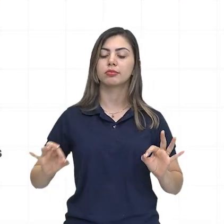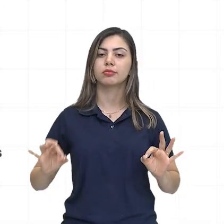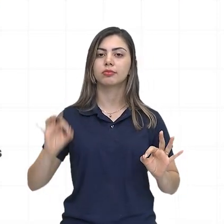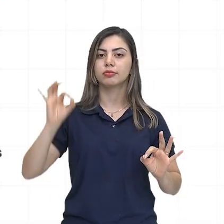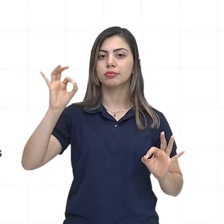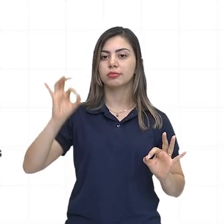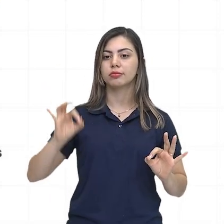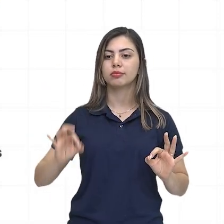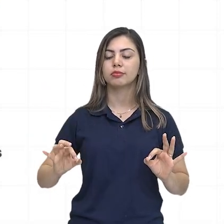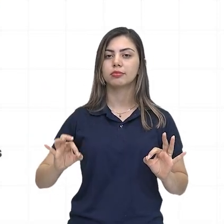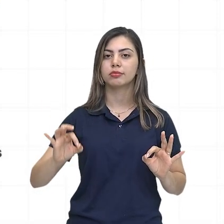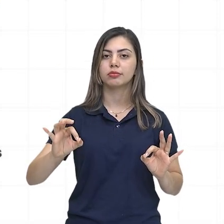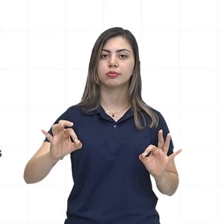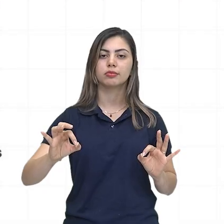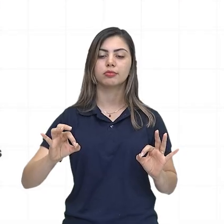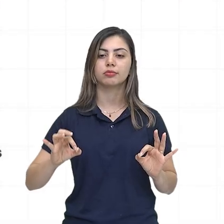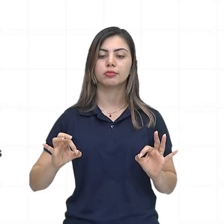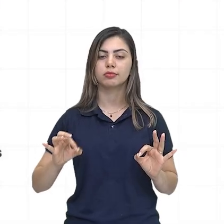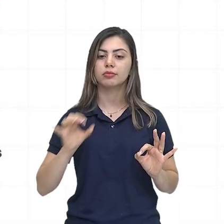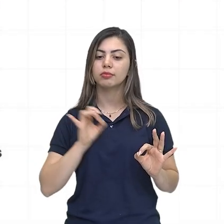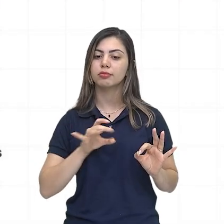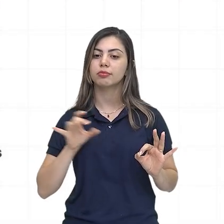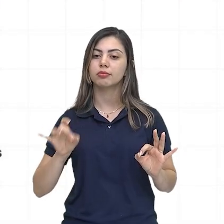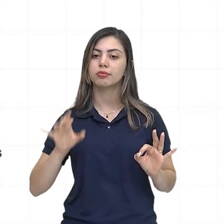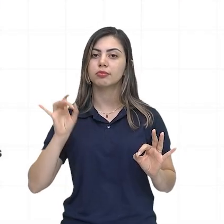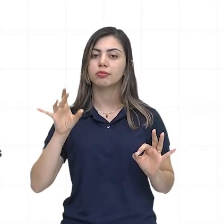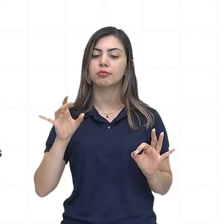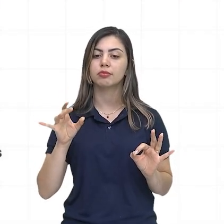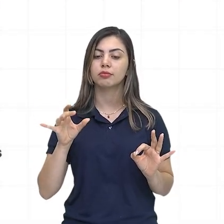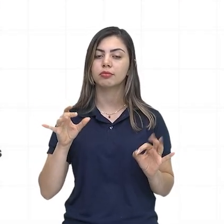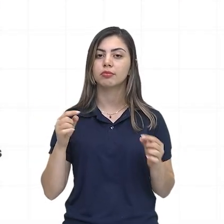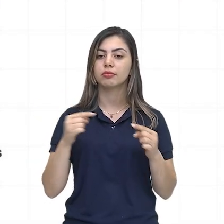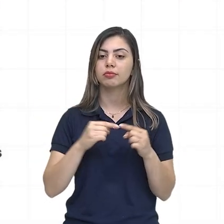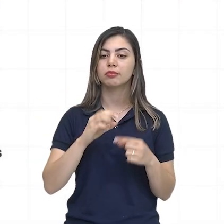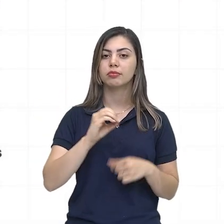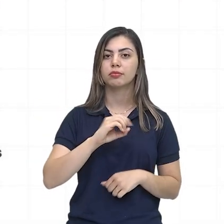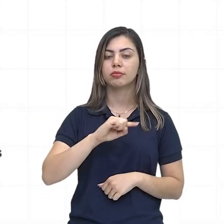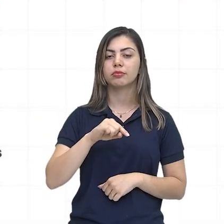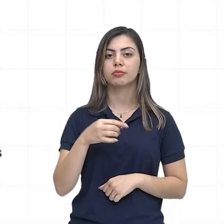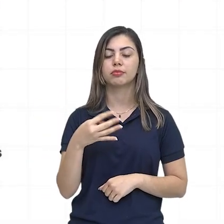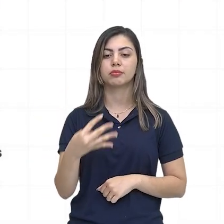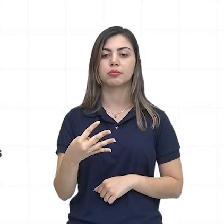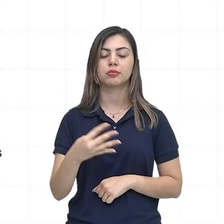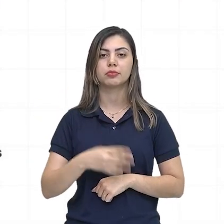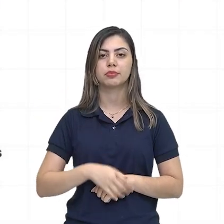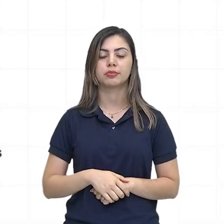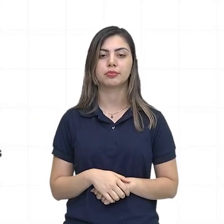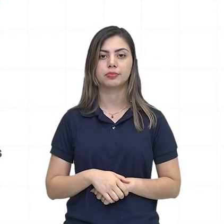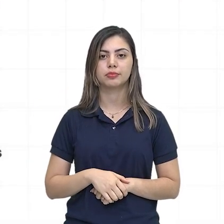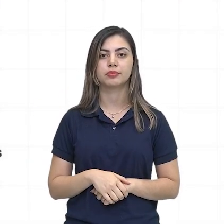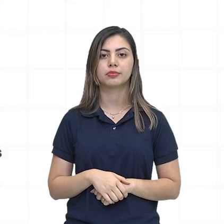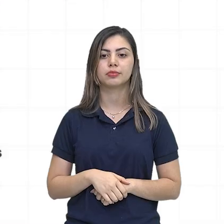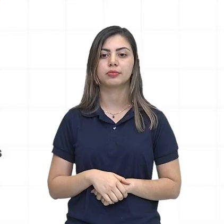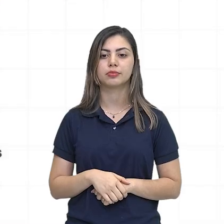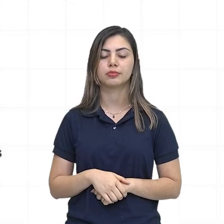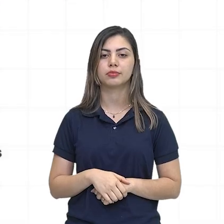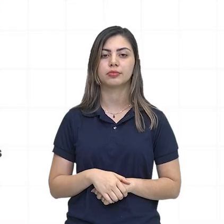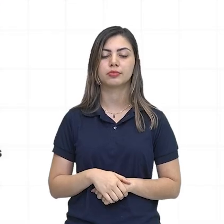3 dimensões que nós estamos vendo aqui, ó. Ora, se nós temos essas 3